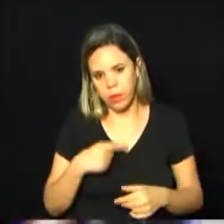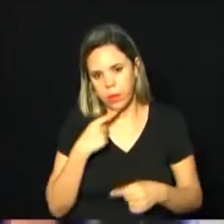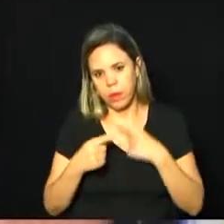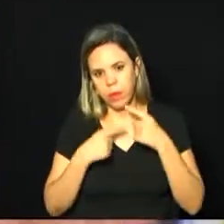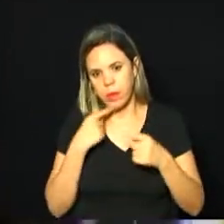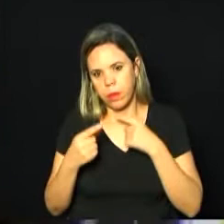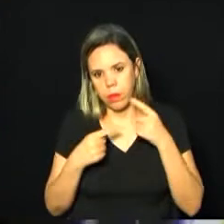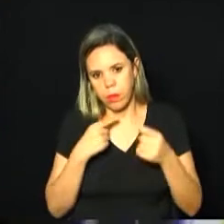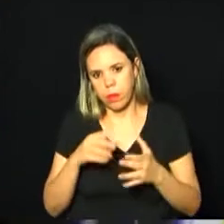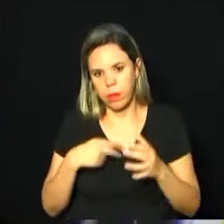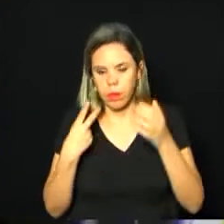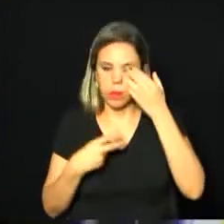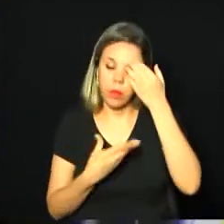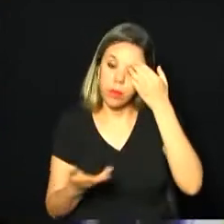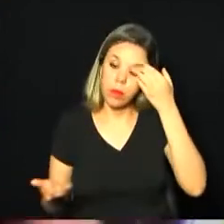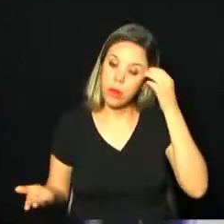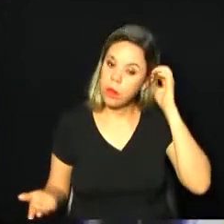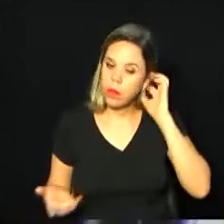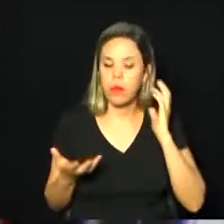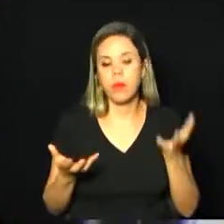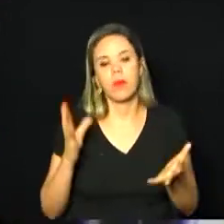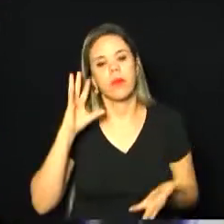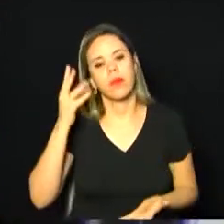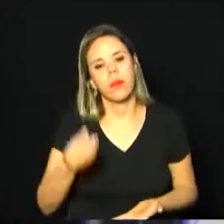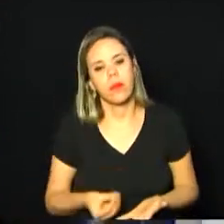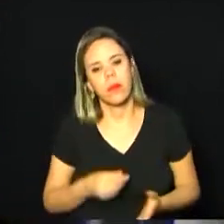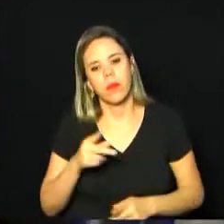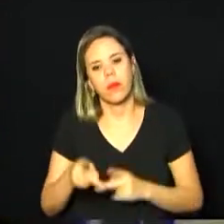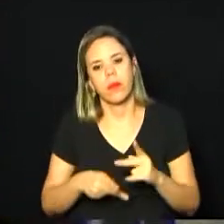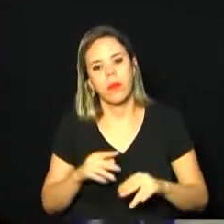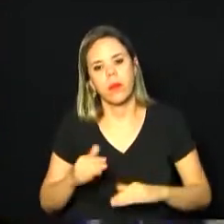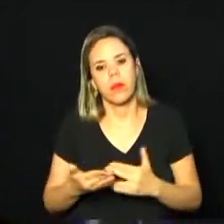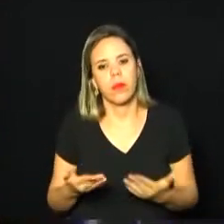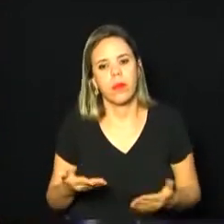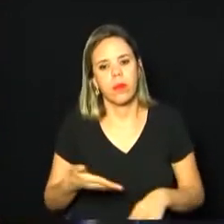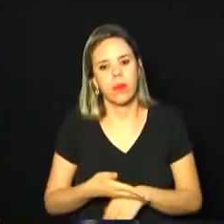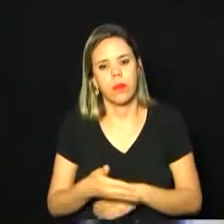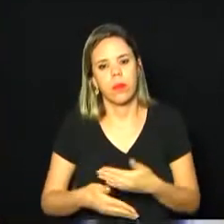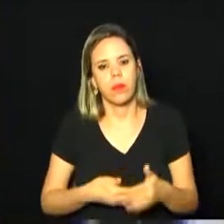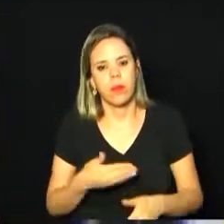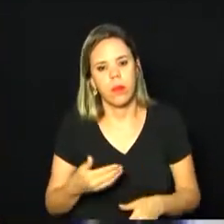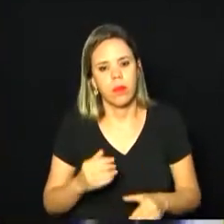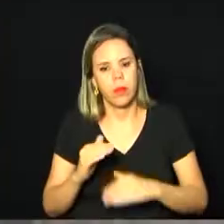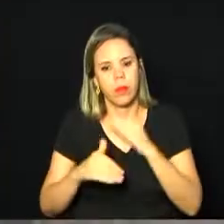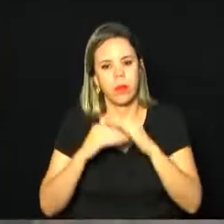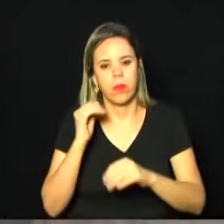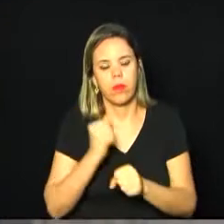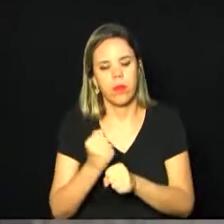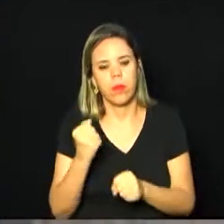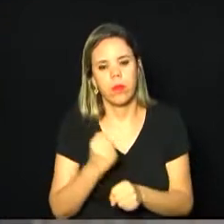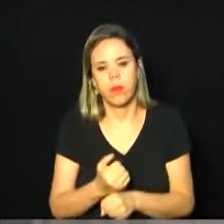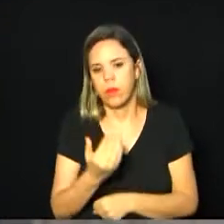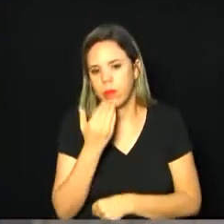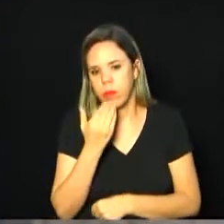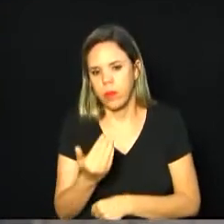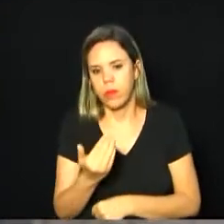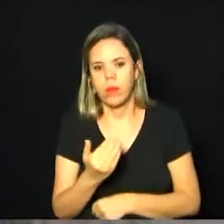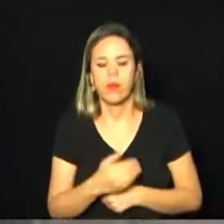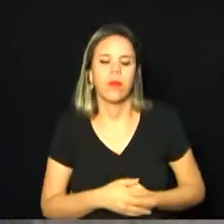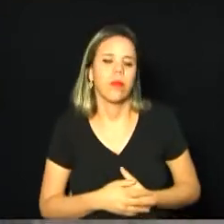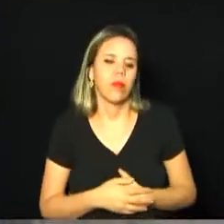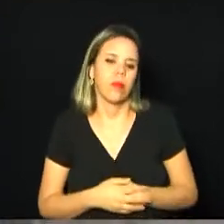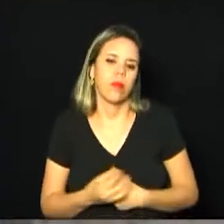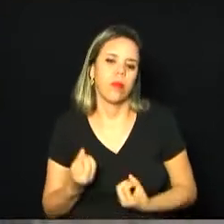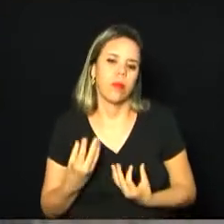os questionamentos dos parlamentares que buscam envolver a comunidade no processo de construção nós pedimos alguma